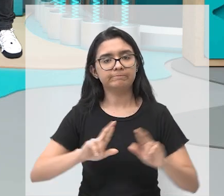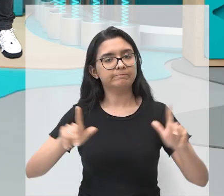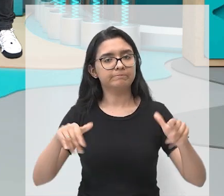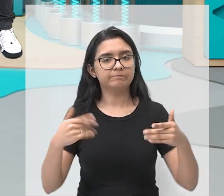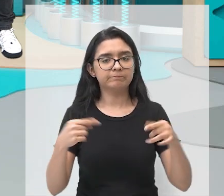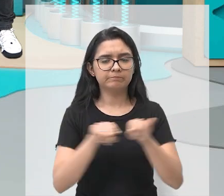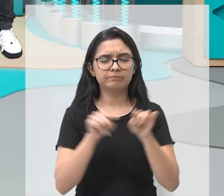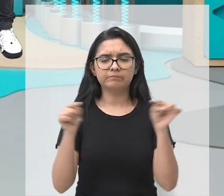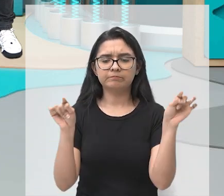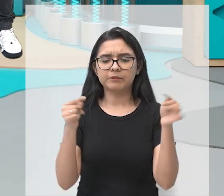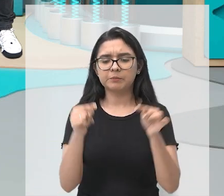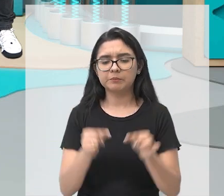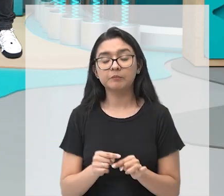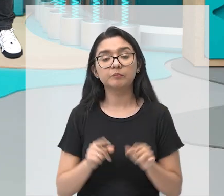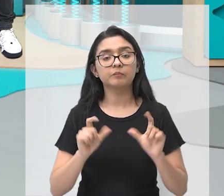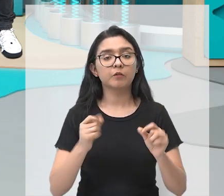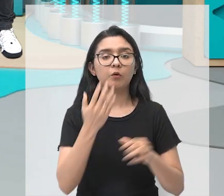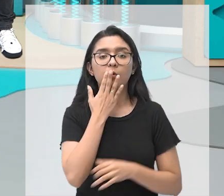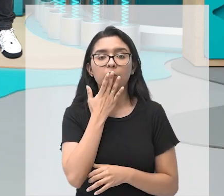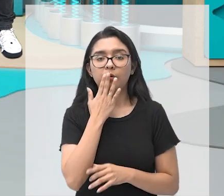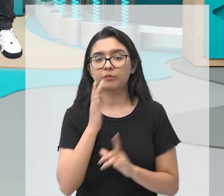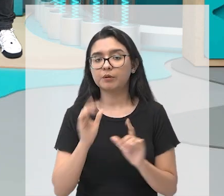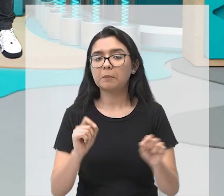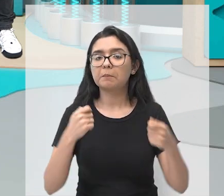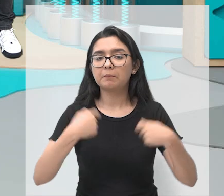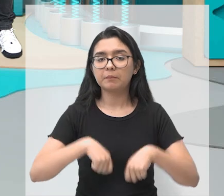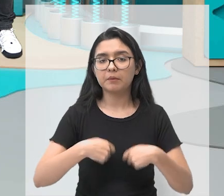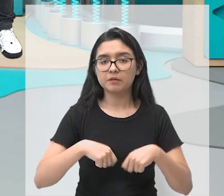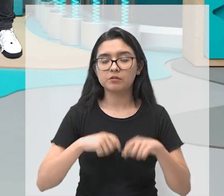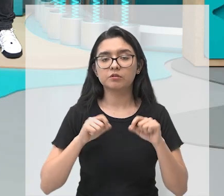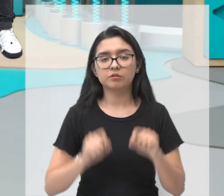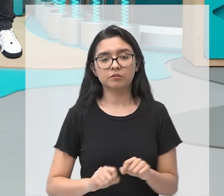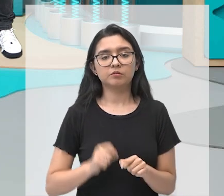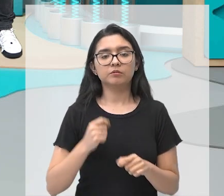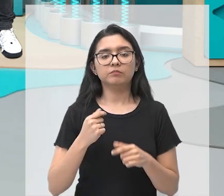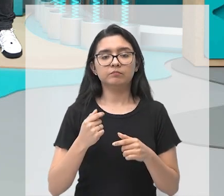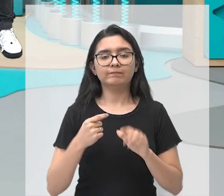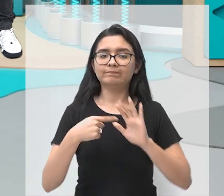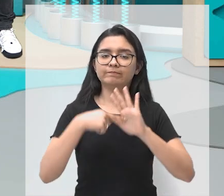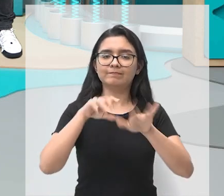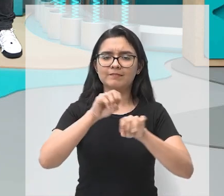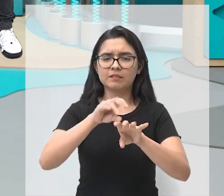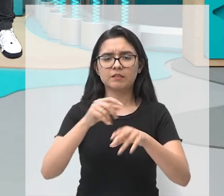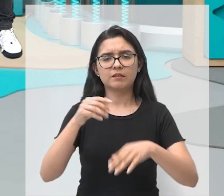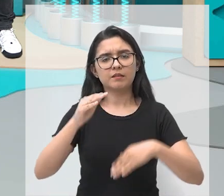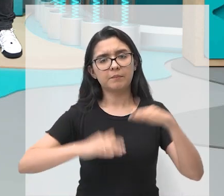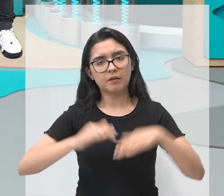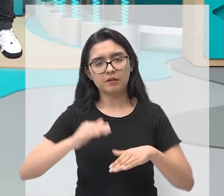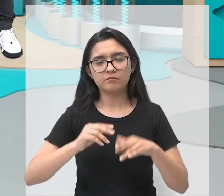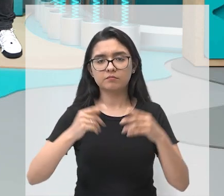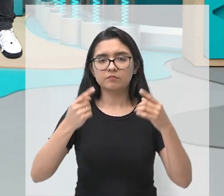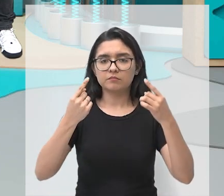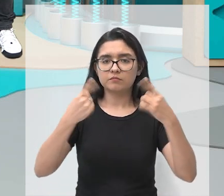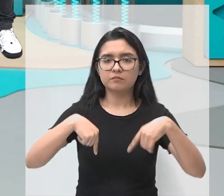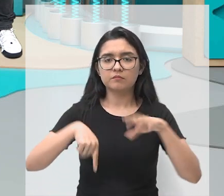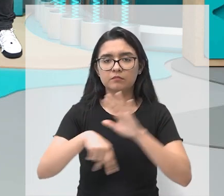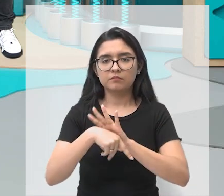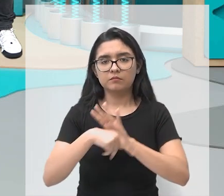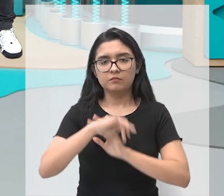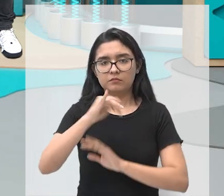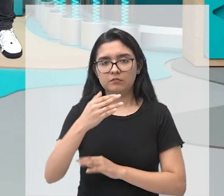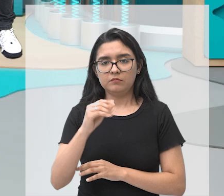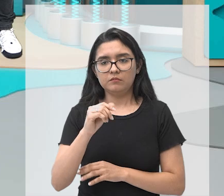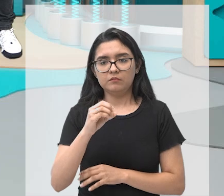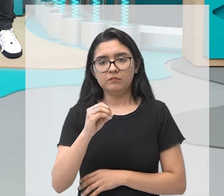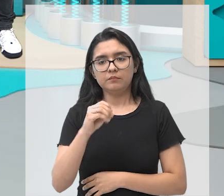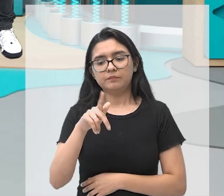diferenciar e associar as cores que precisam ser trabalhadas ali, né, dependendo do desafio do jogo também. Ele